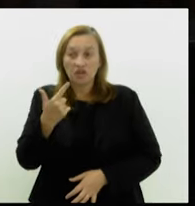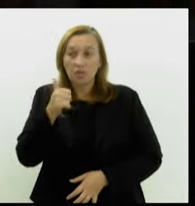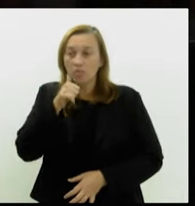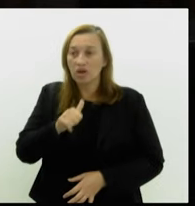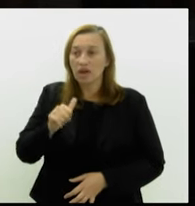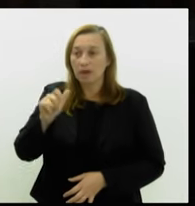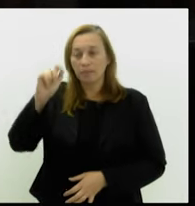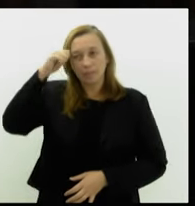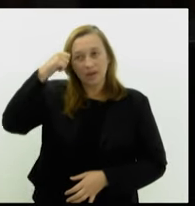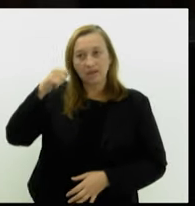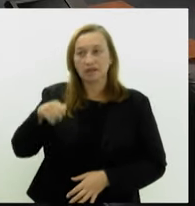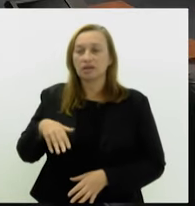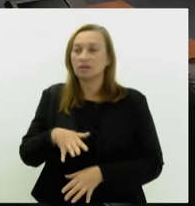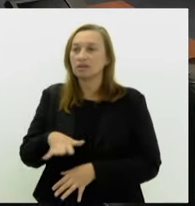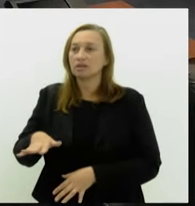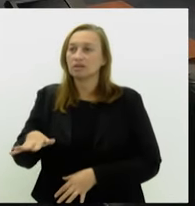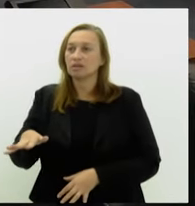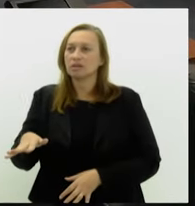dos parlamentos.